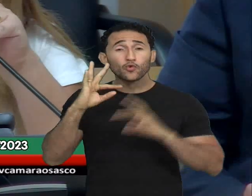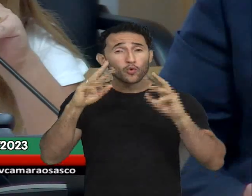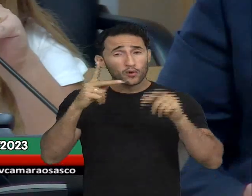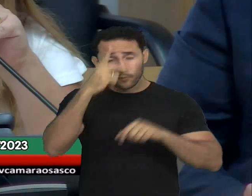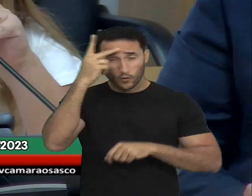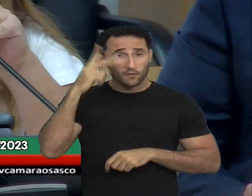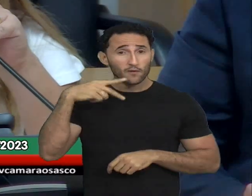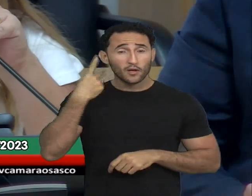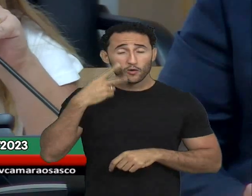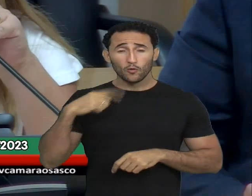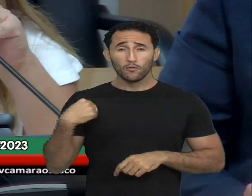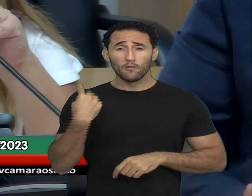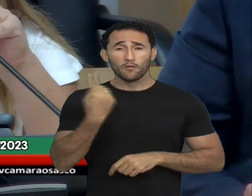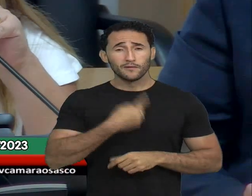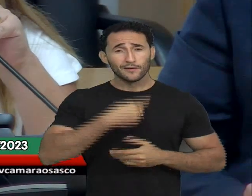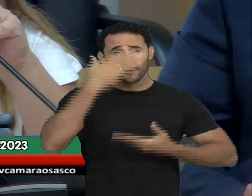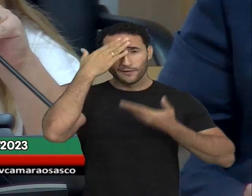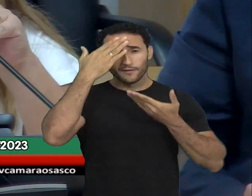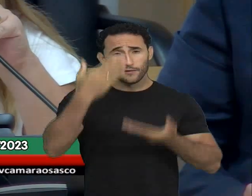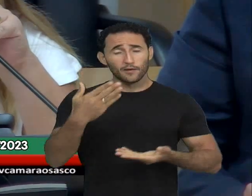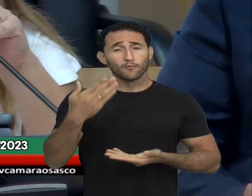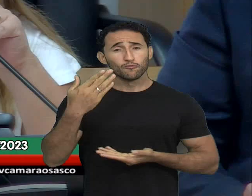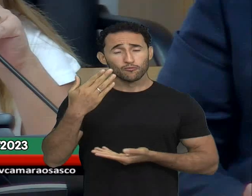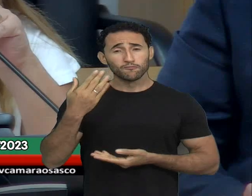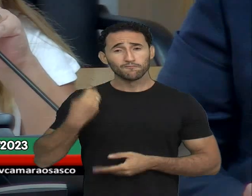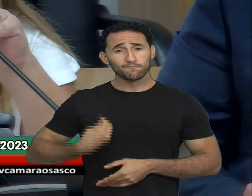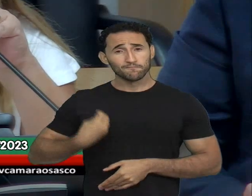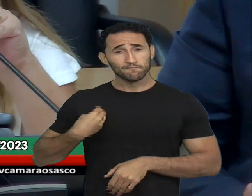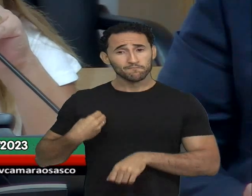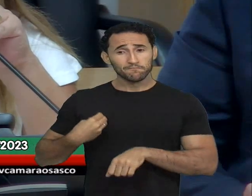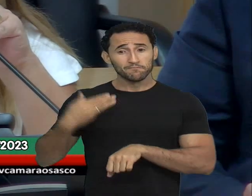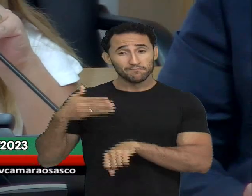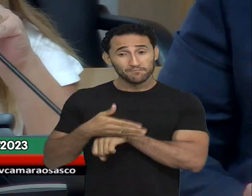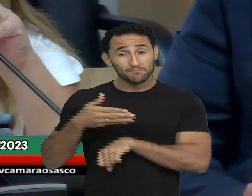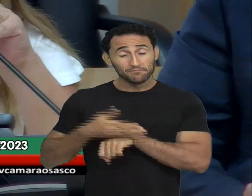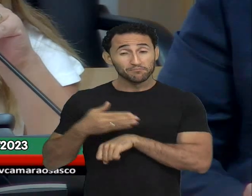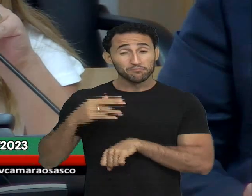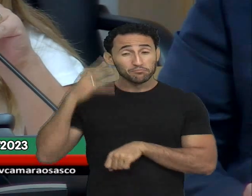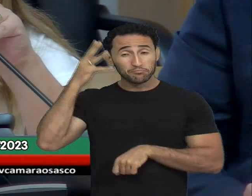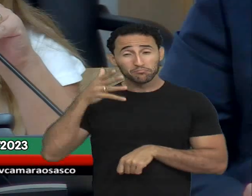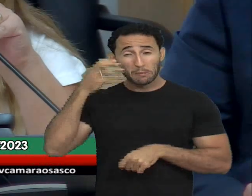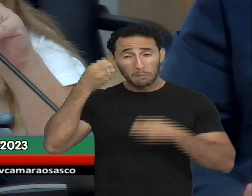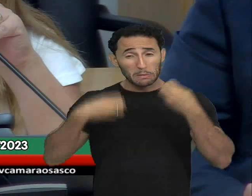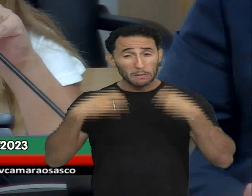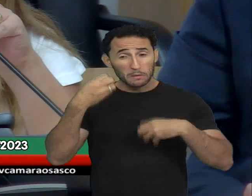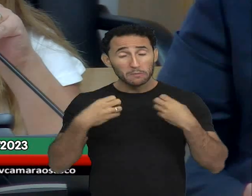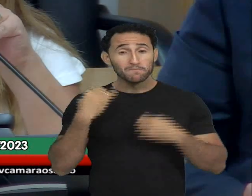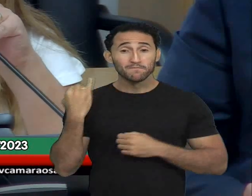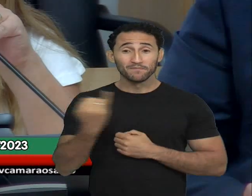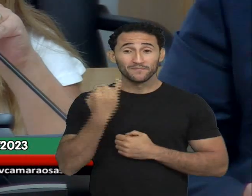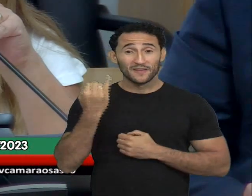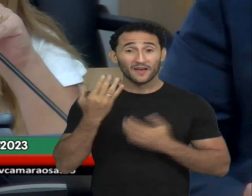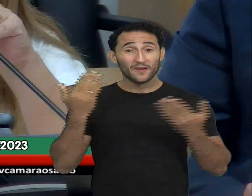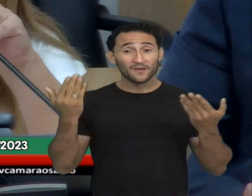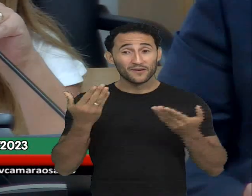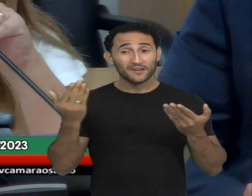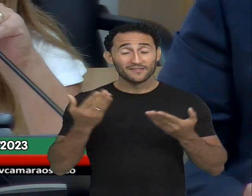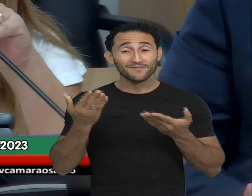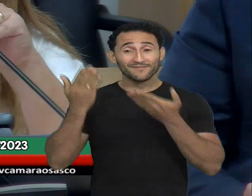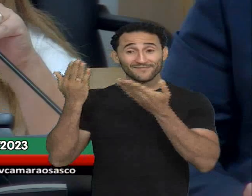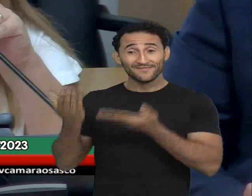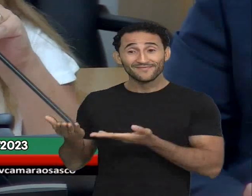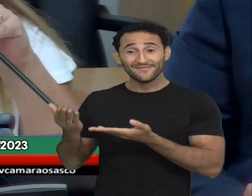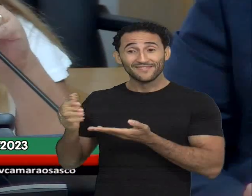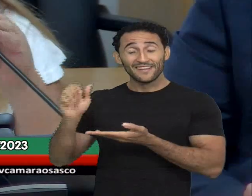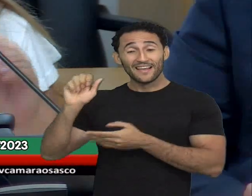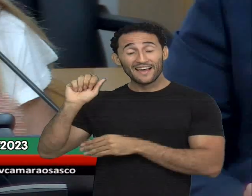todos os vereadores, nós agradecemos a sua presença hoje aqui, foi muito importante. E vamos passar agora para a Aline. Inclusive, a Aline,